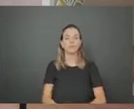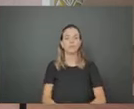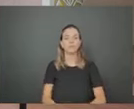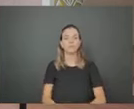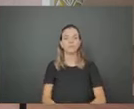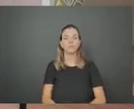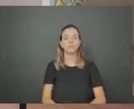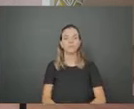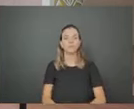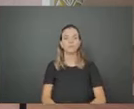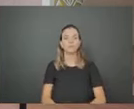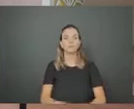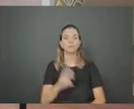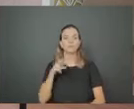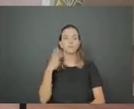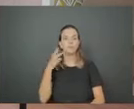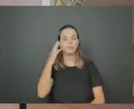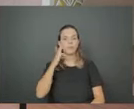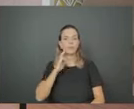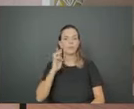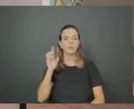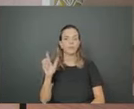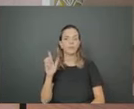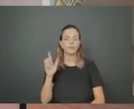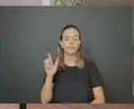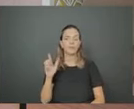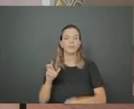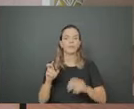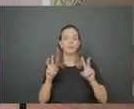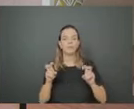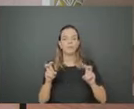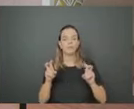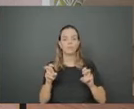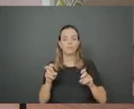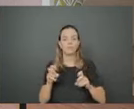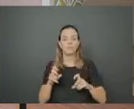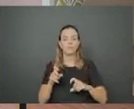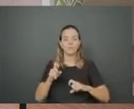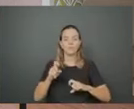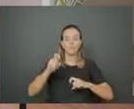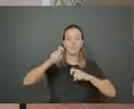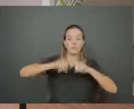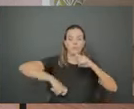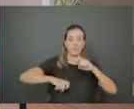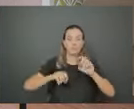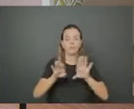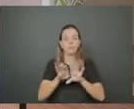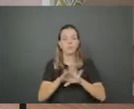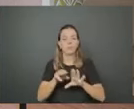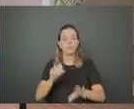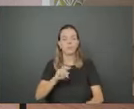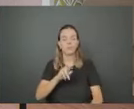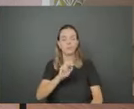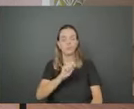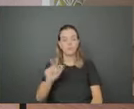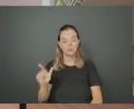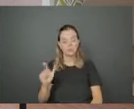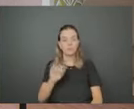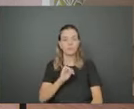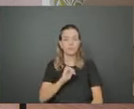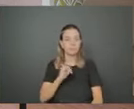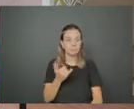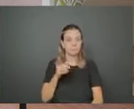Vereadora Maria Letícia, então, com relação ao assédio sexual e assédio moral, o comando da Polícia Militar não